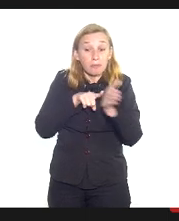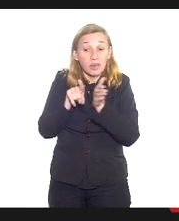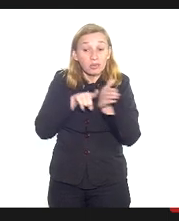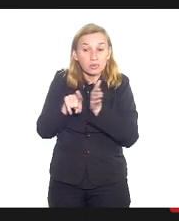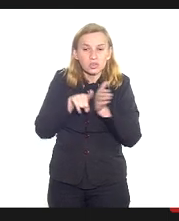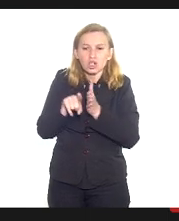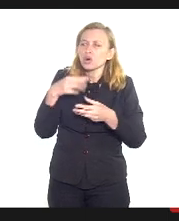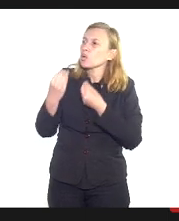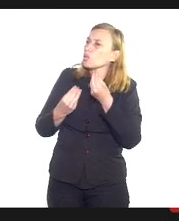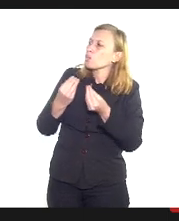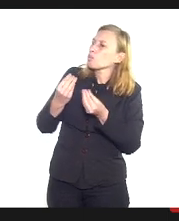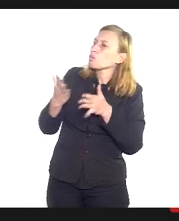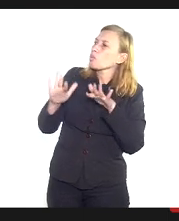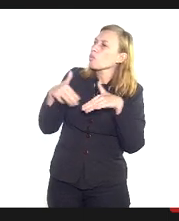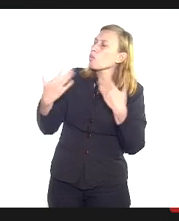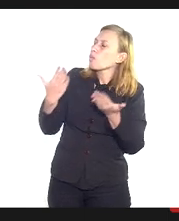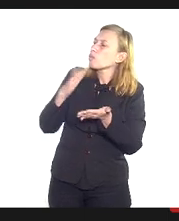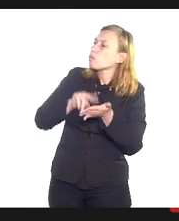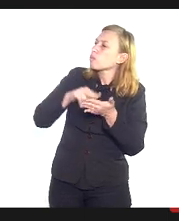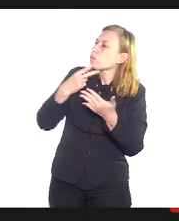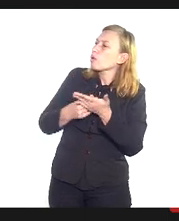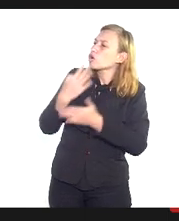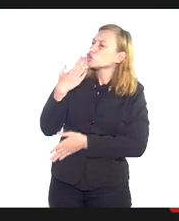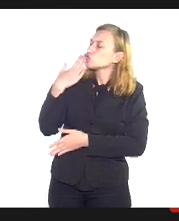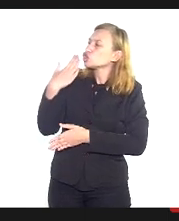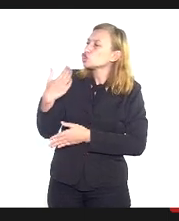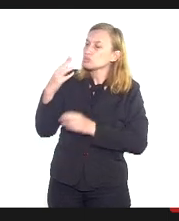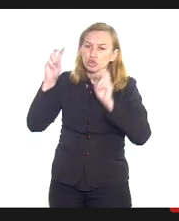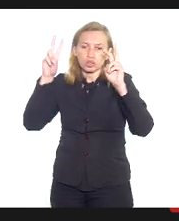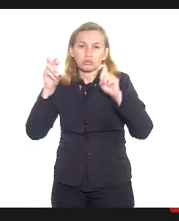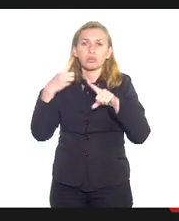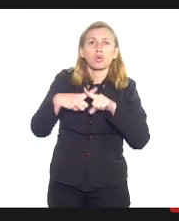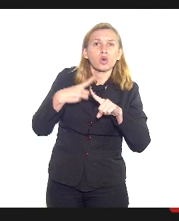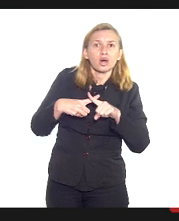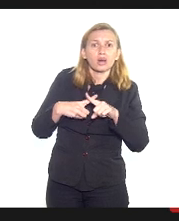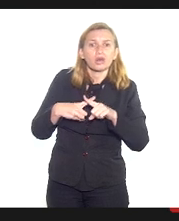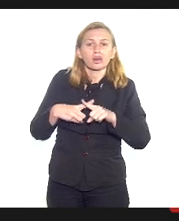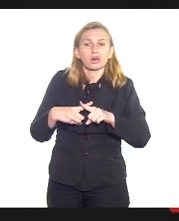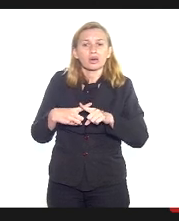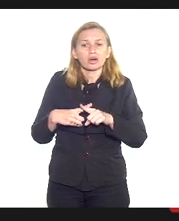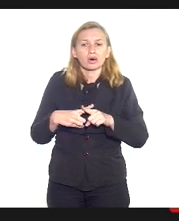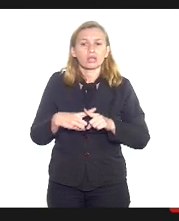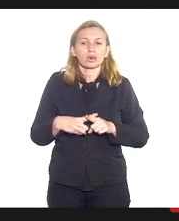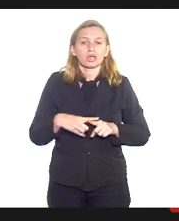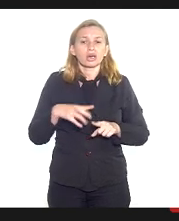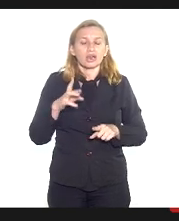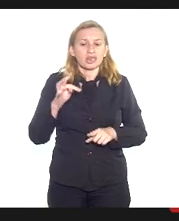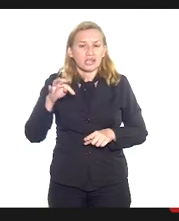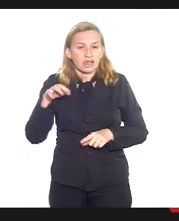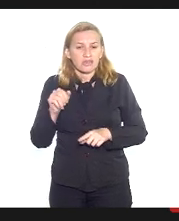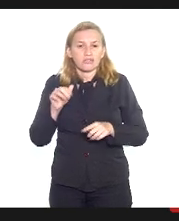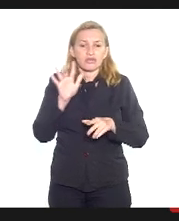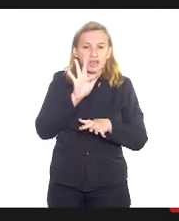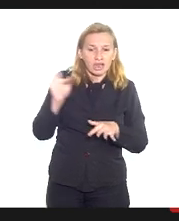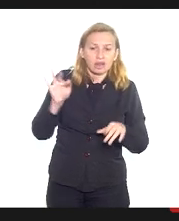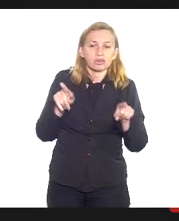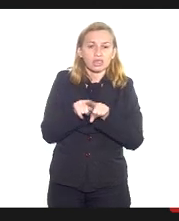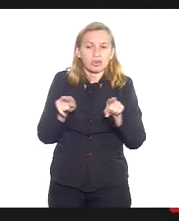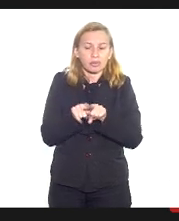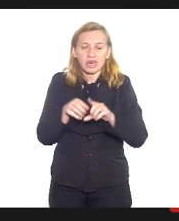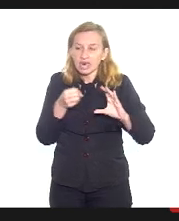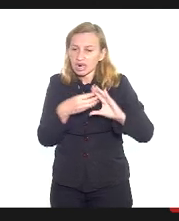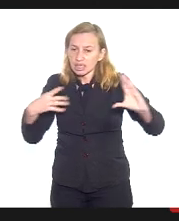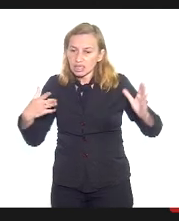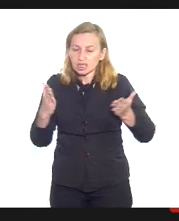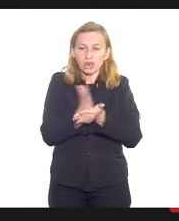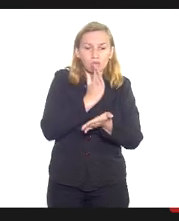eles qual é a interpretação que eles têm com relação a alguns tipos de situações, porque a Receita Federal também, vamos dizer assim, ela caracteriza alguns tipos